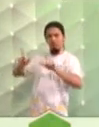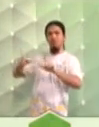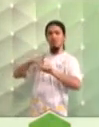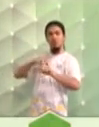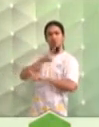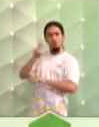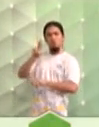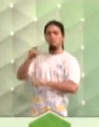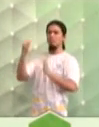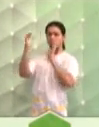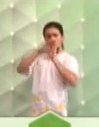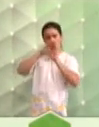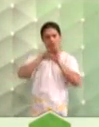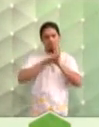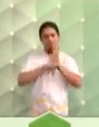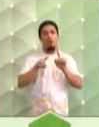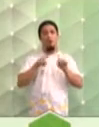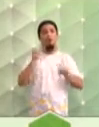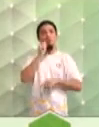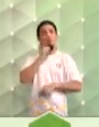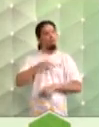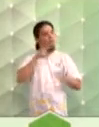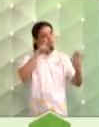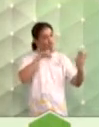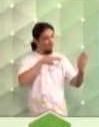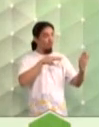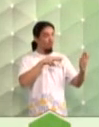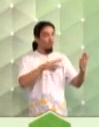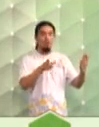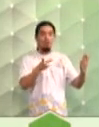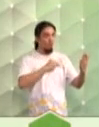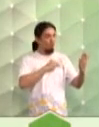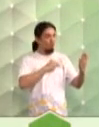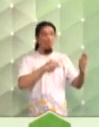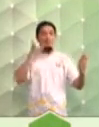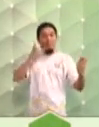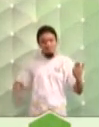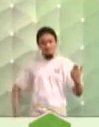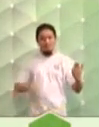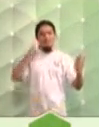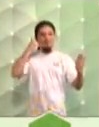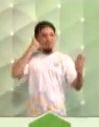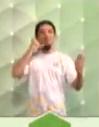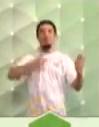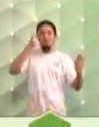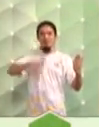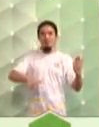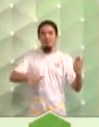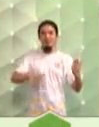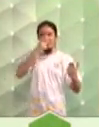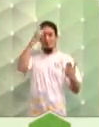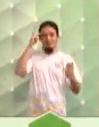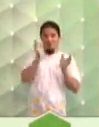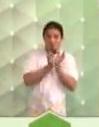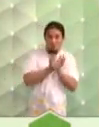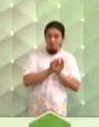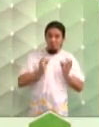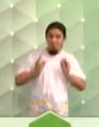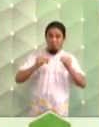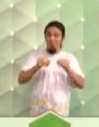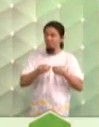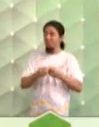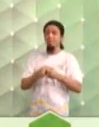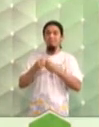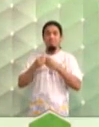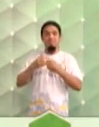ela se certificou que ela ganhou 30 mil reais, ela ligou de volta numa felicidade que comoveu todo mundo da equipe da Nota Fiscal Amazonense. Então